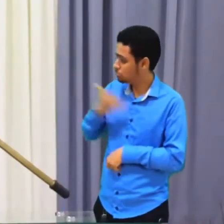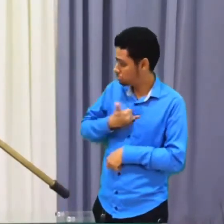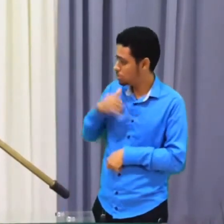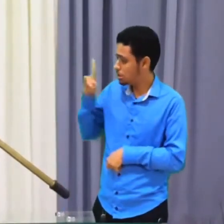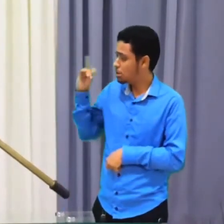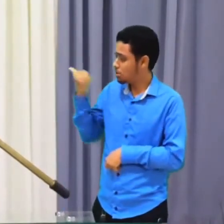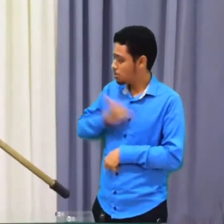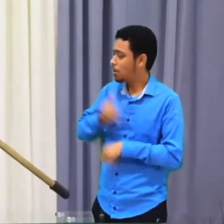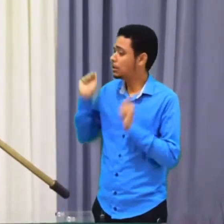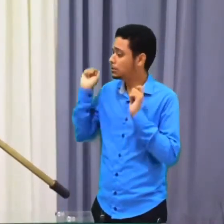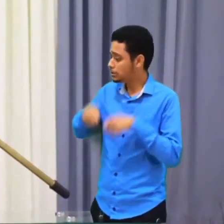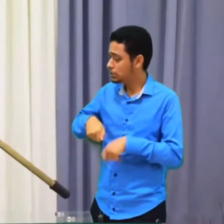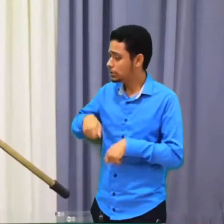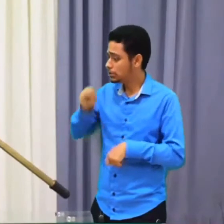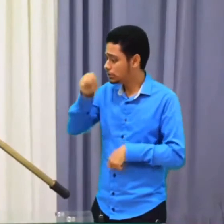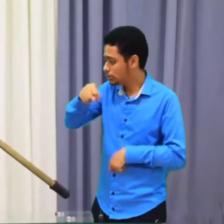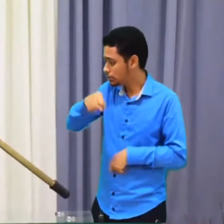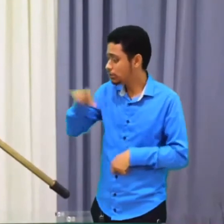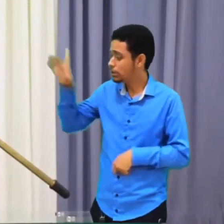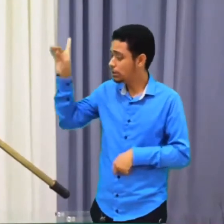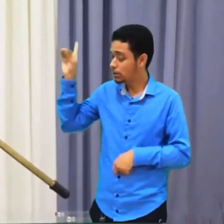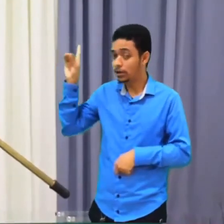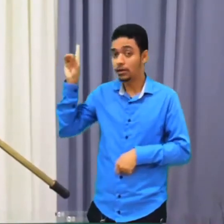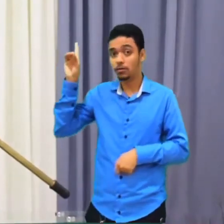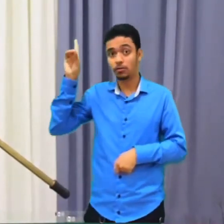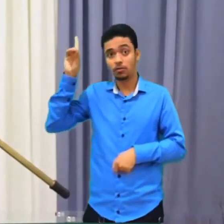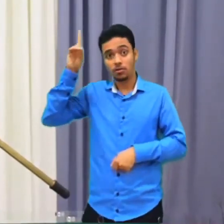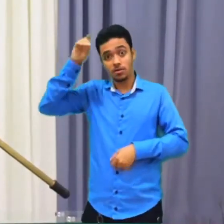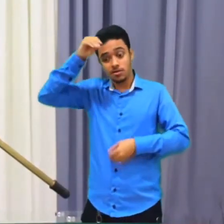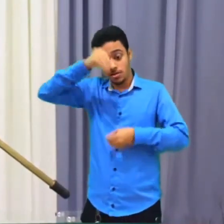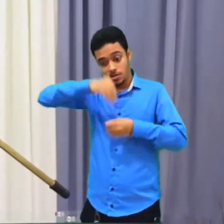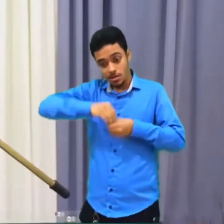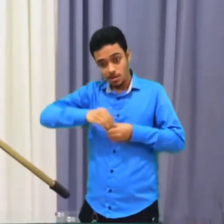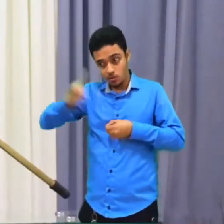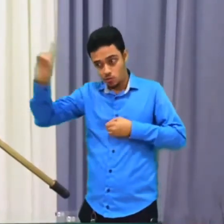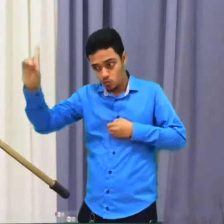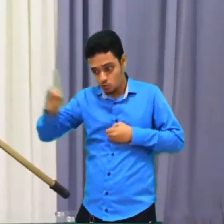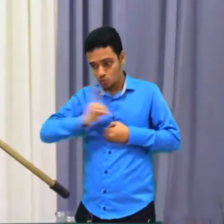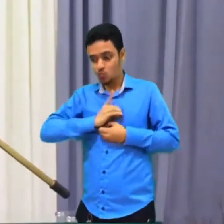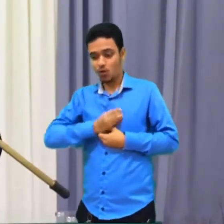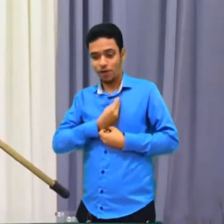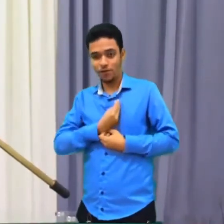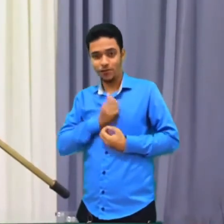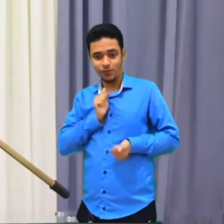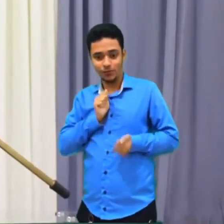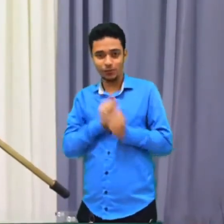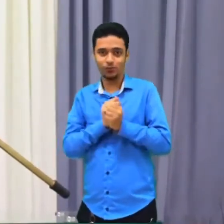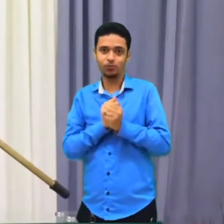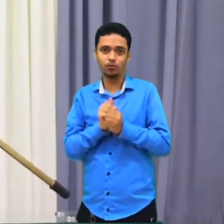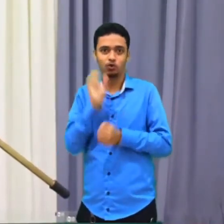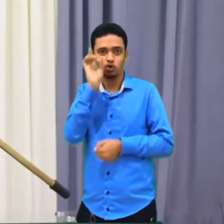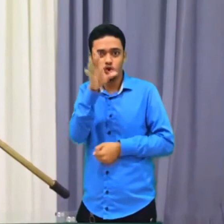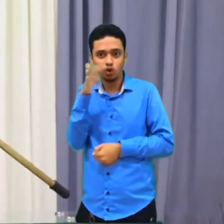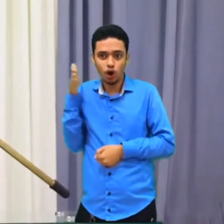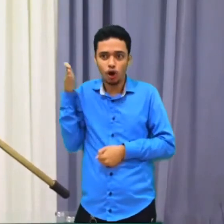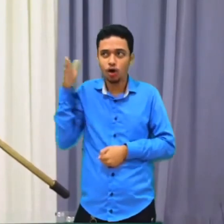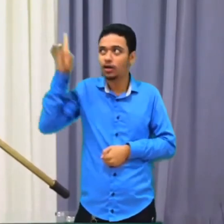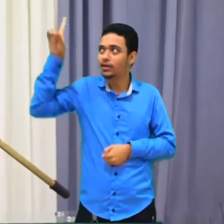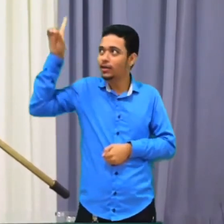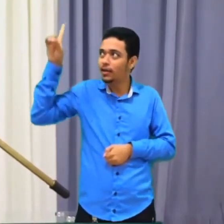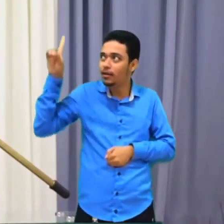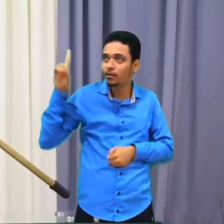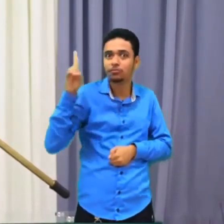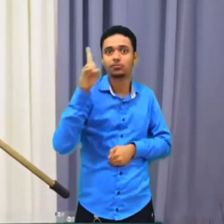Senhor habita naquele que entregou sua vida a Ele. Ele não somente visita, você